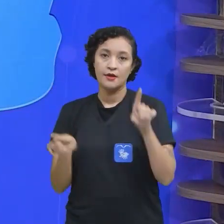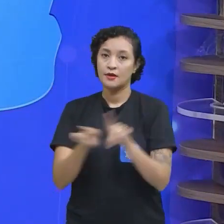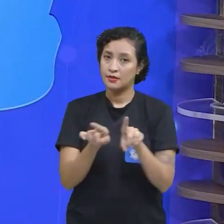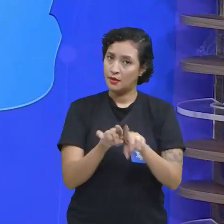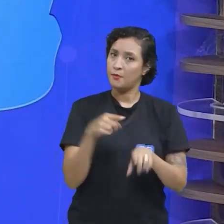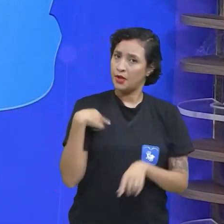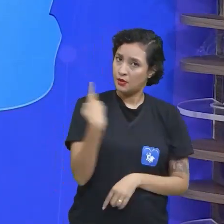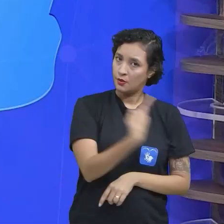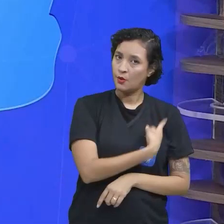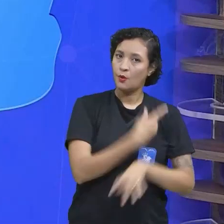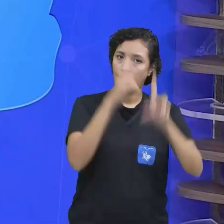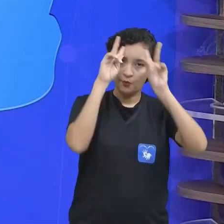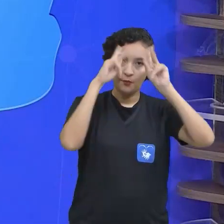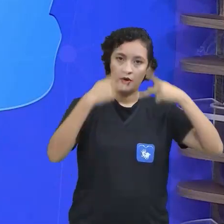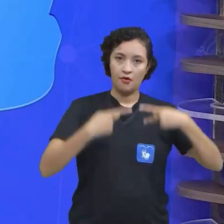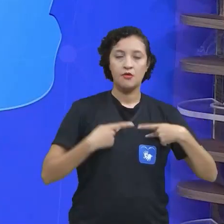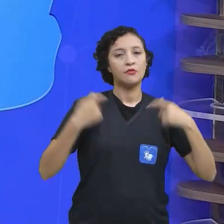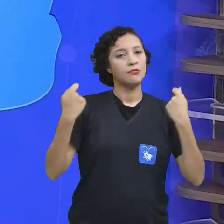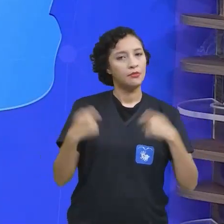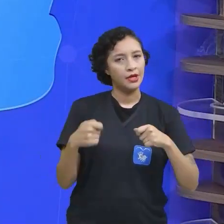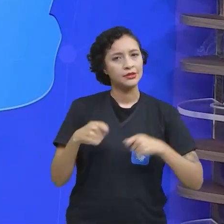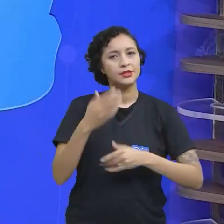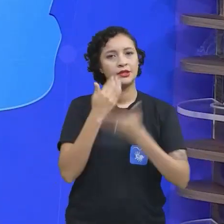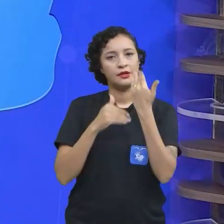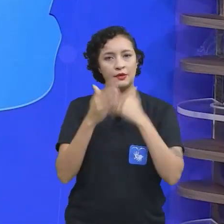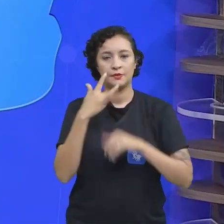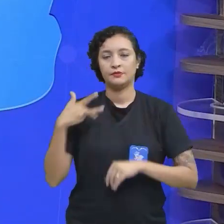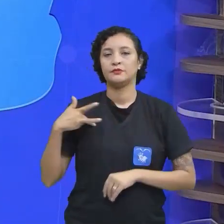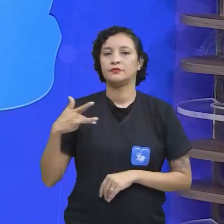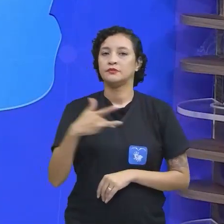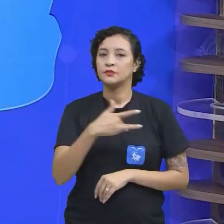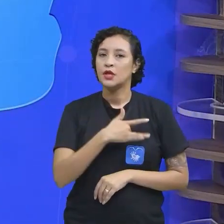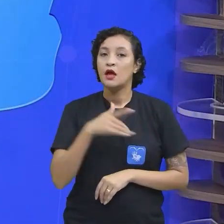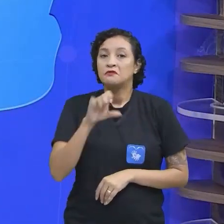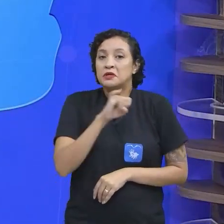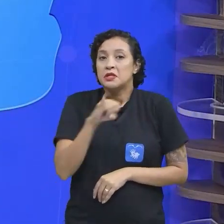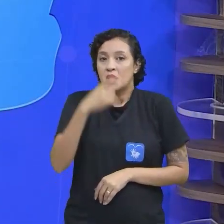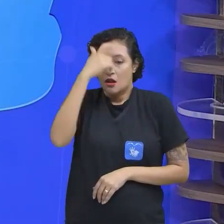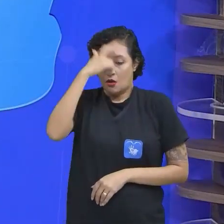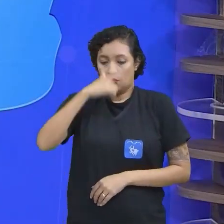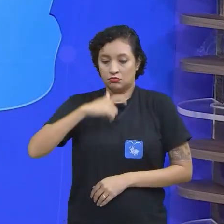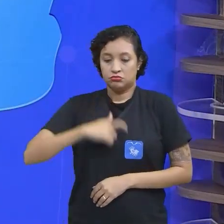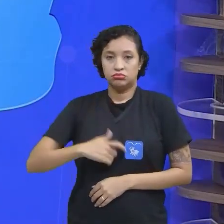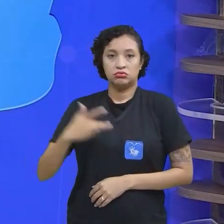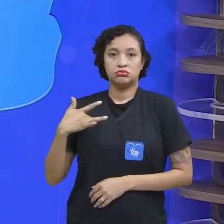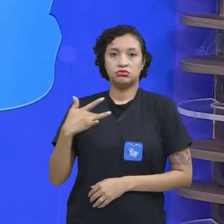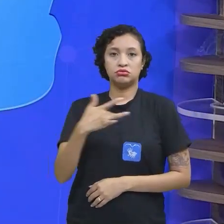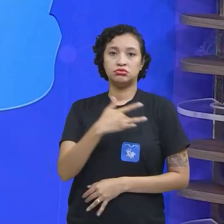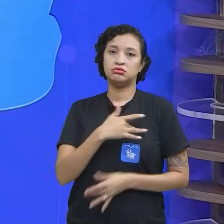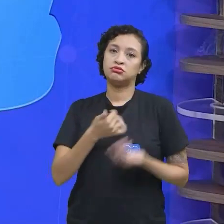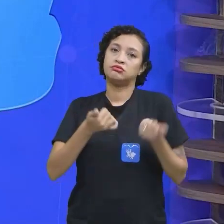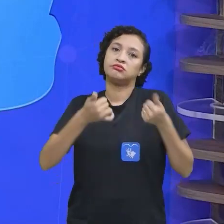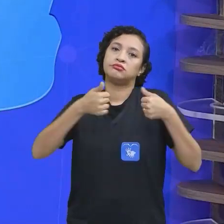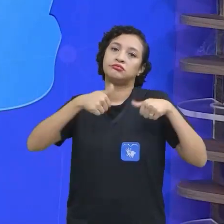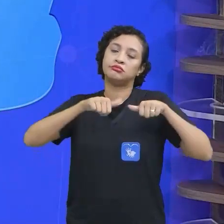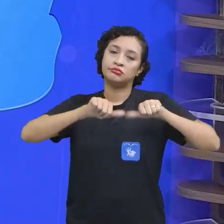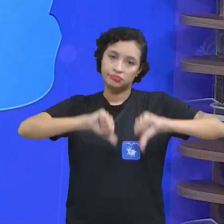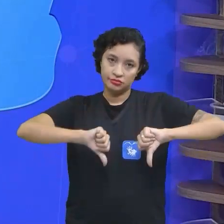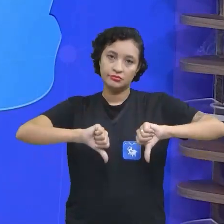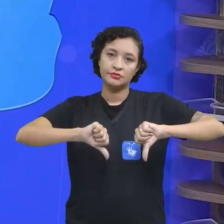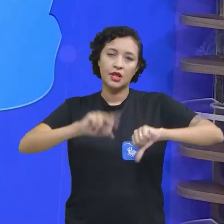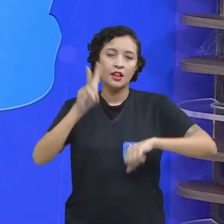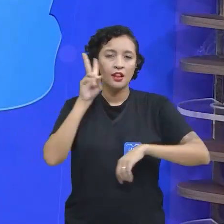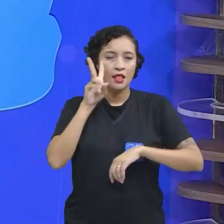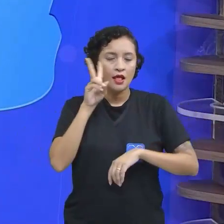seres humanos. Nós precisamos dessa alimentação saudável. Senão, o nosso corpo, ele baixa a imunidade. Lembra que nós